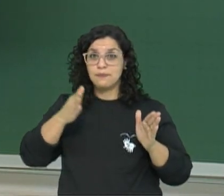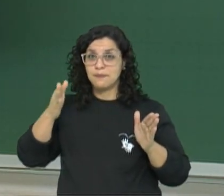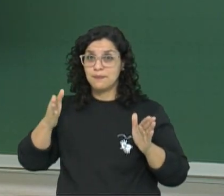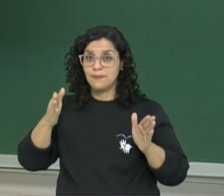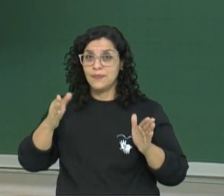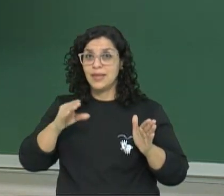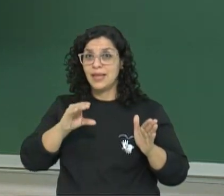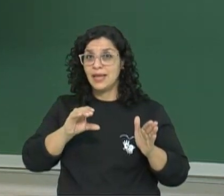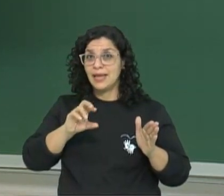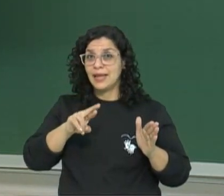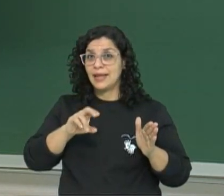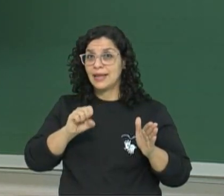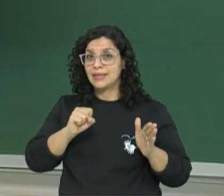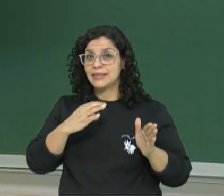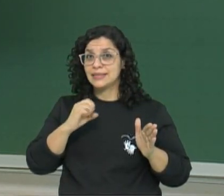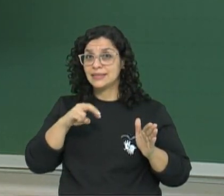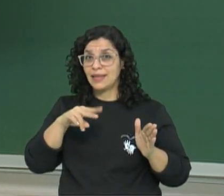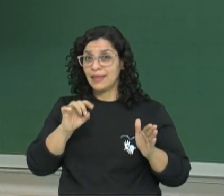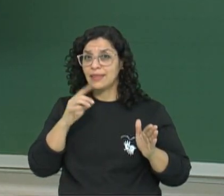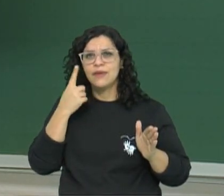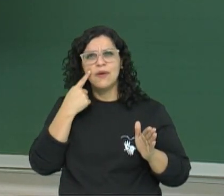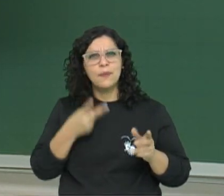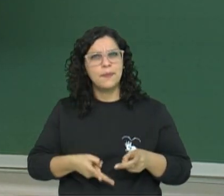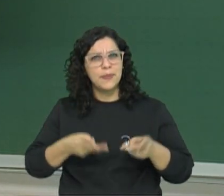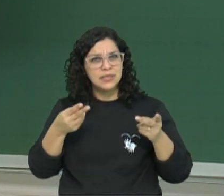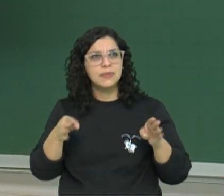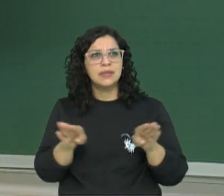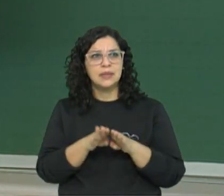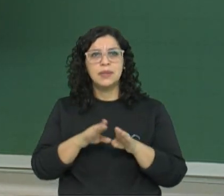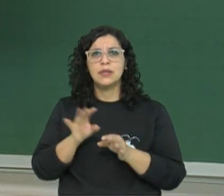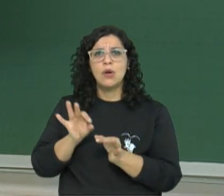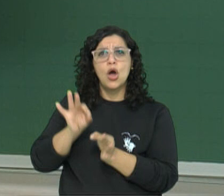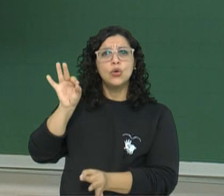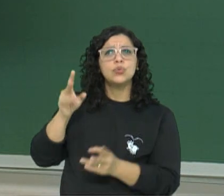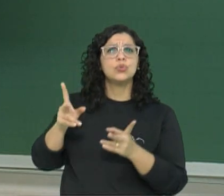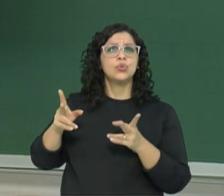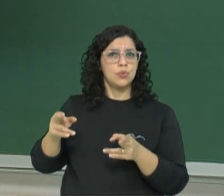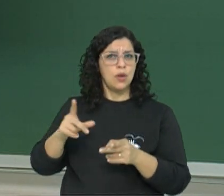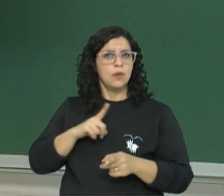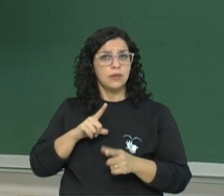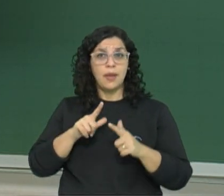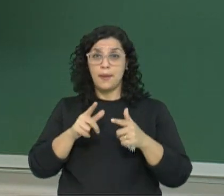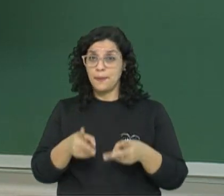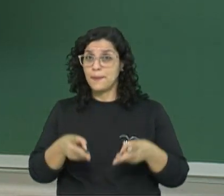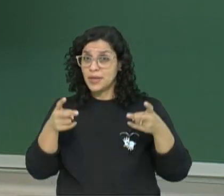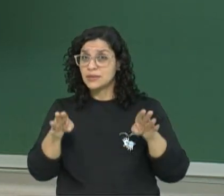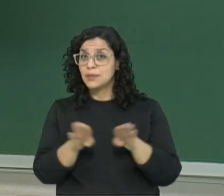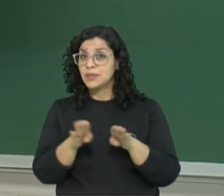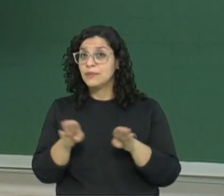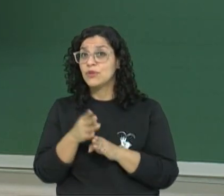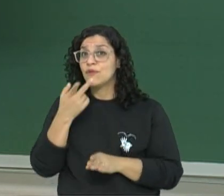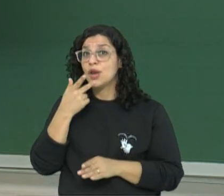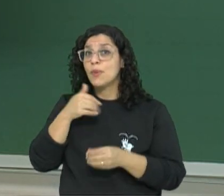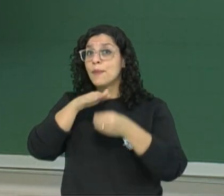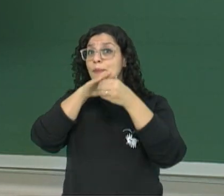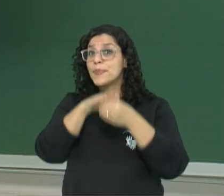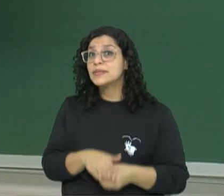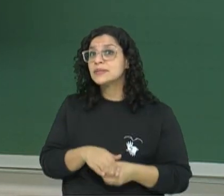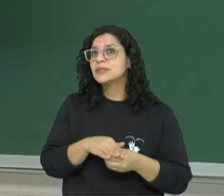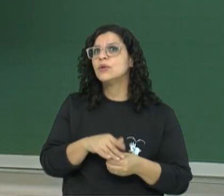aqui, bem, primeira coisa, né? A gente vai perceber que está tudo à mesma altura. E perceba que eu estou pedindo a pressão exercida